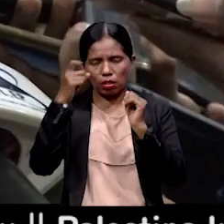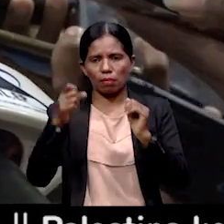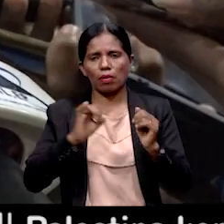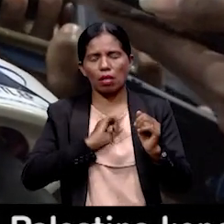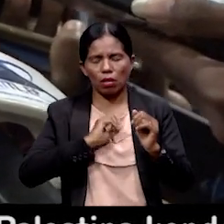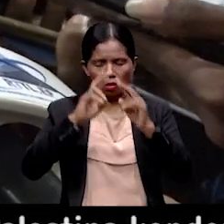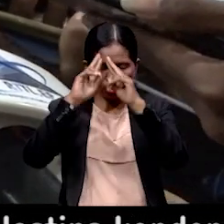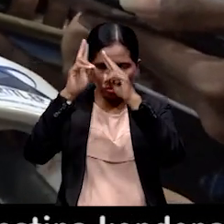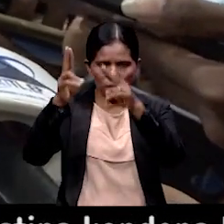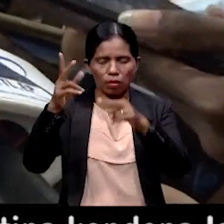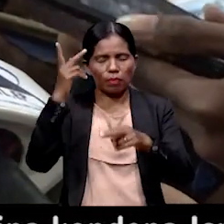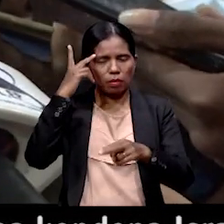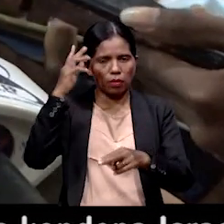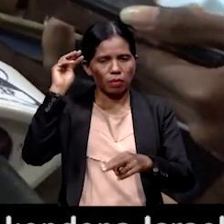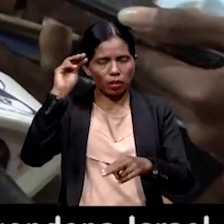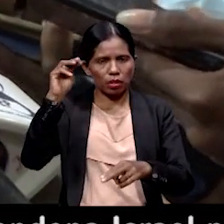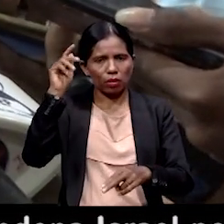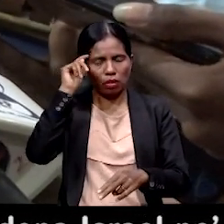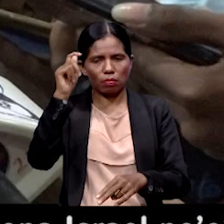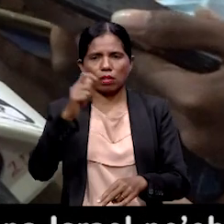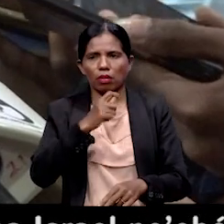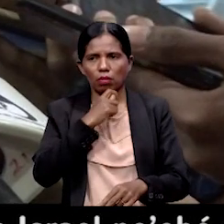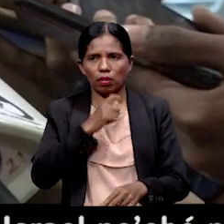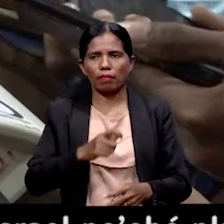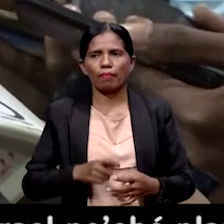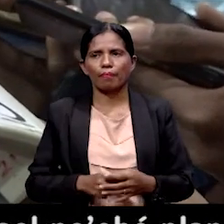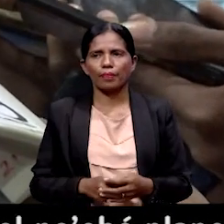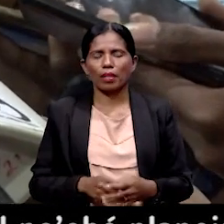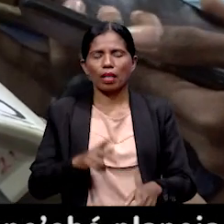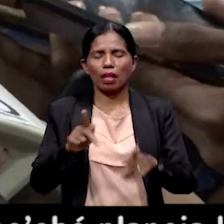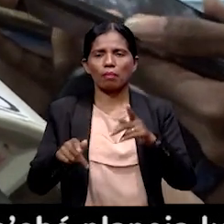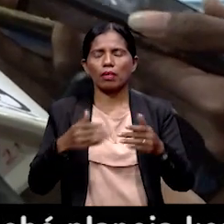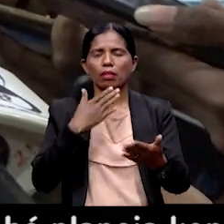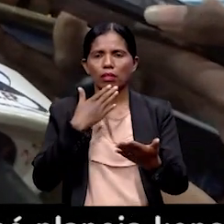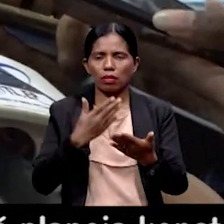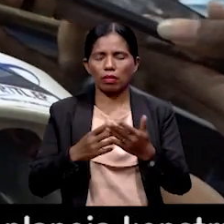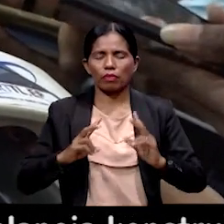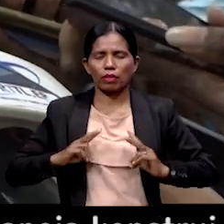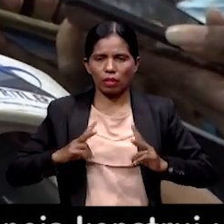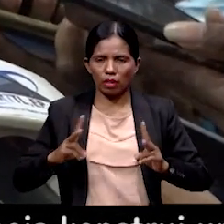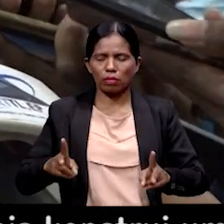e tem primeiro ministro tal matarua é mais da dia veterano luta